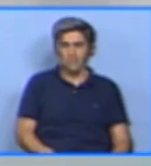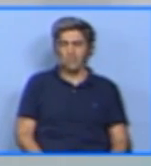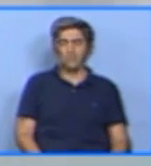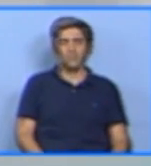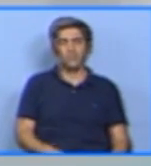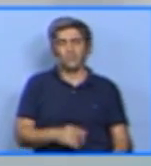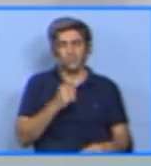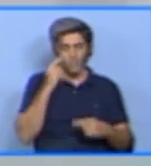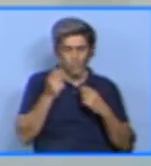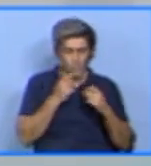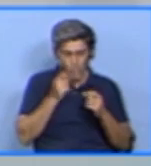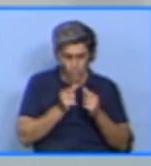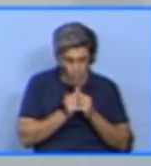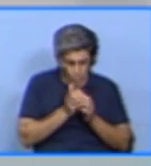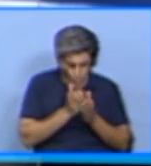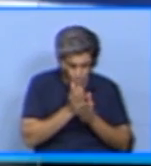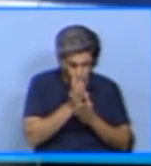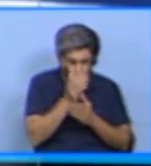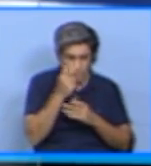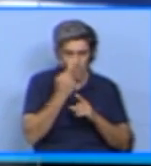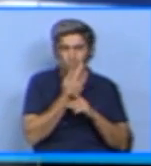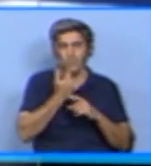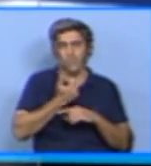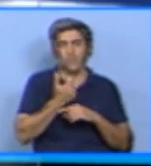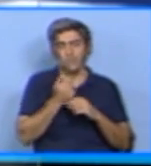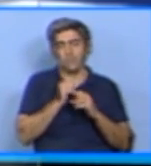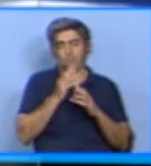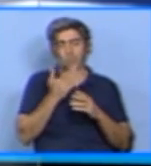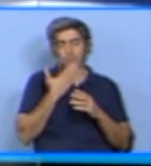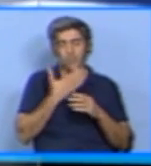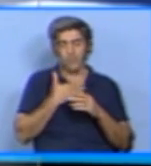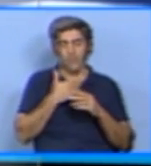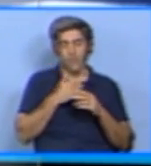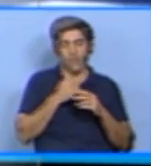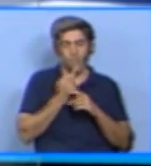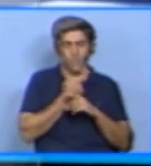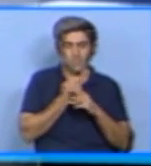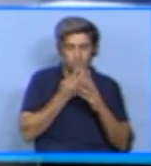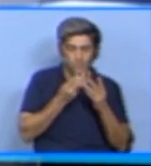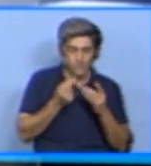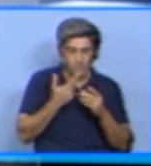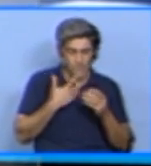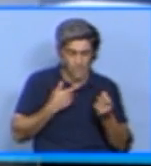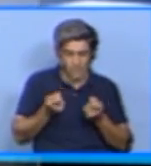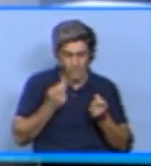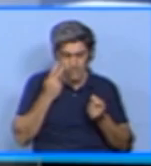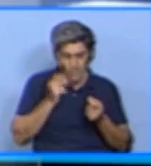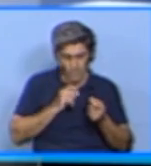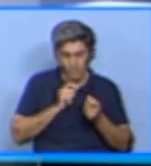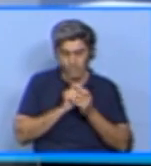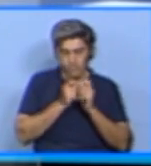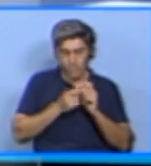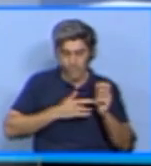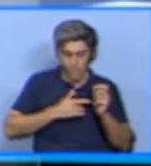processo de procura constante do bem? Exatamente, vem-nos dar os elementos necessários para reordenarmos a nossa vida, para nos convertermos ao